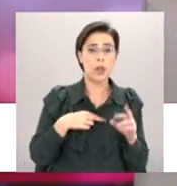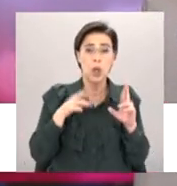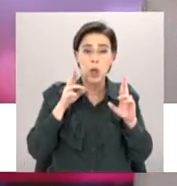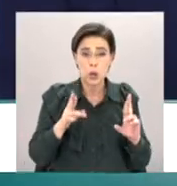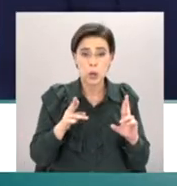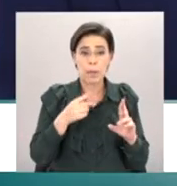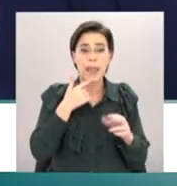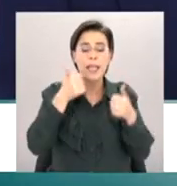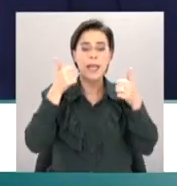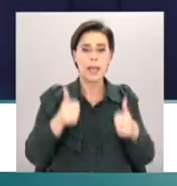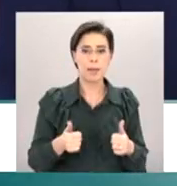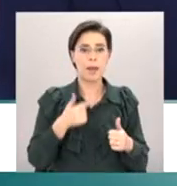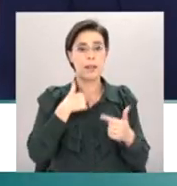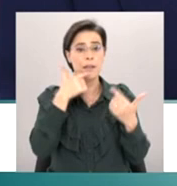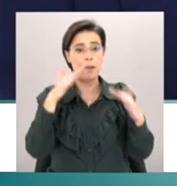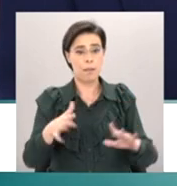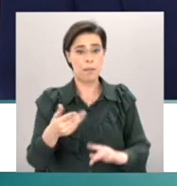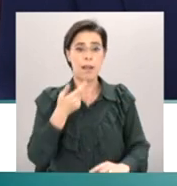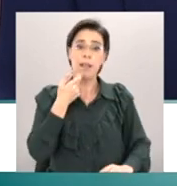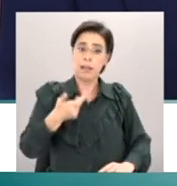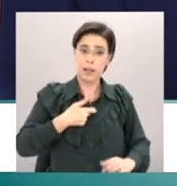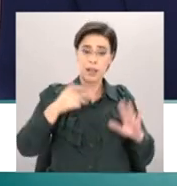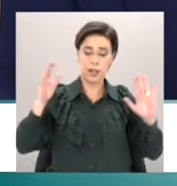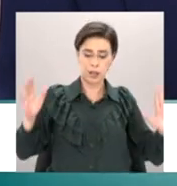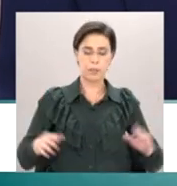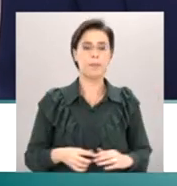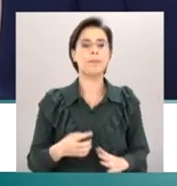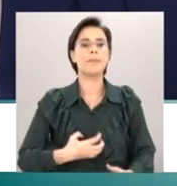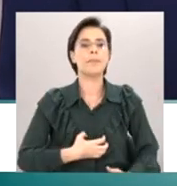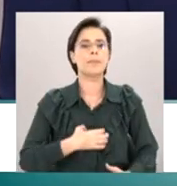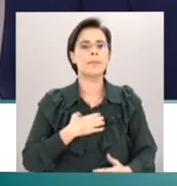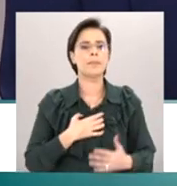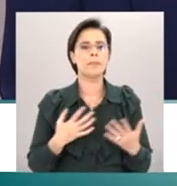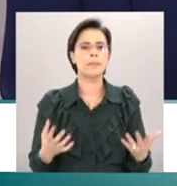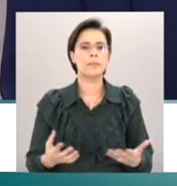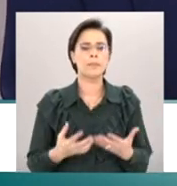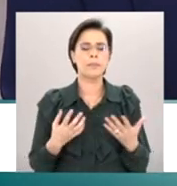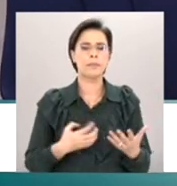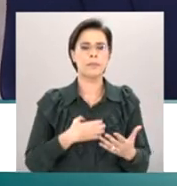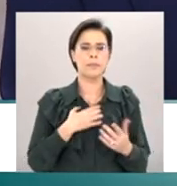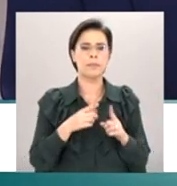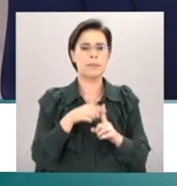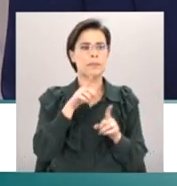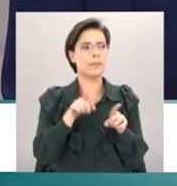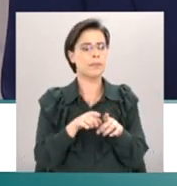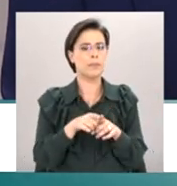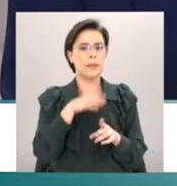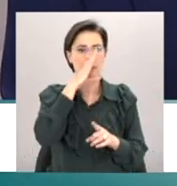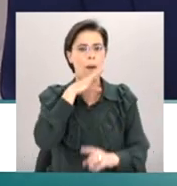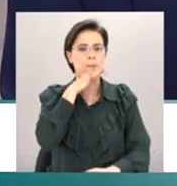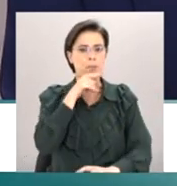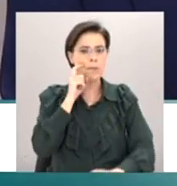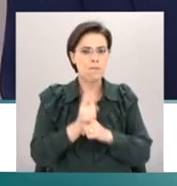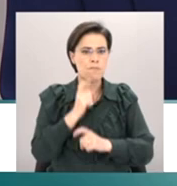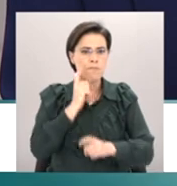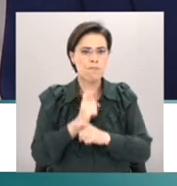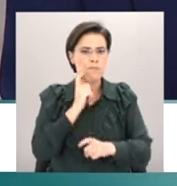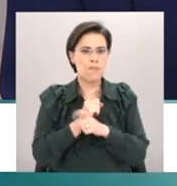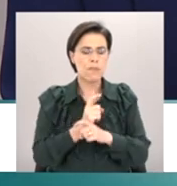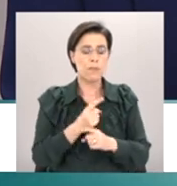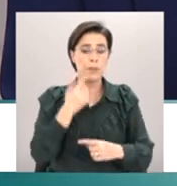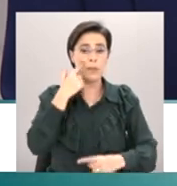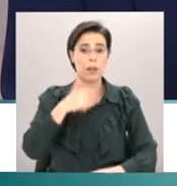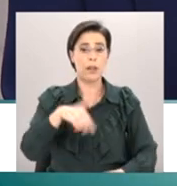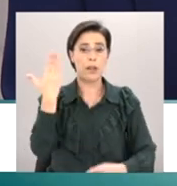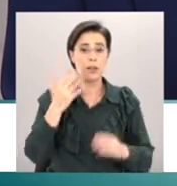espero estar aceitar o bem estiver se acalme corrigir a sentir-se sentir-se um estado dele e o